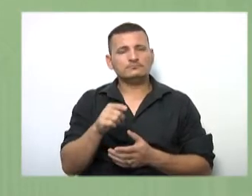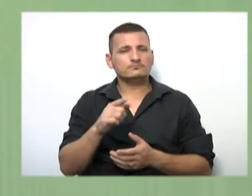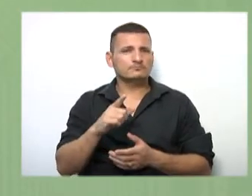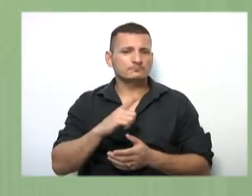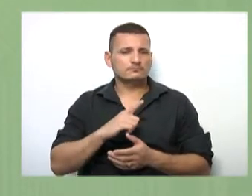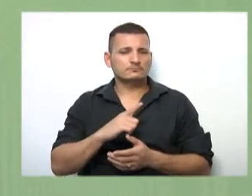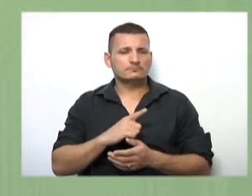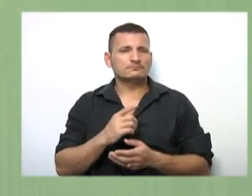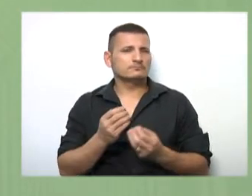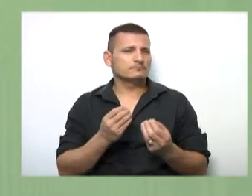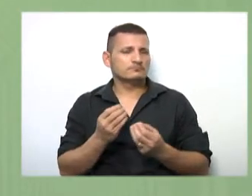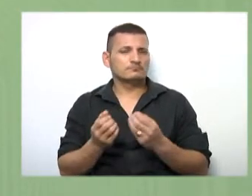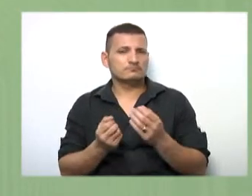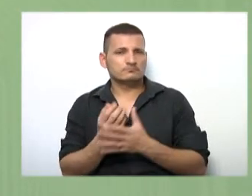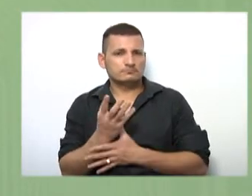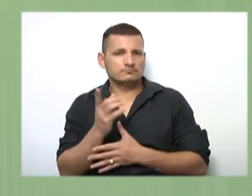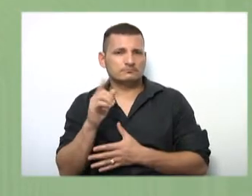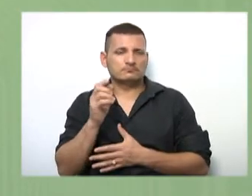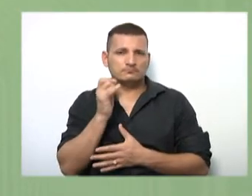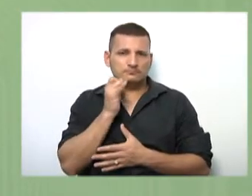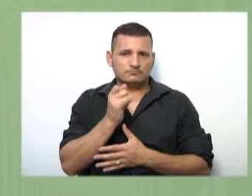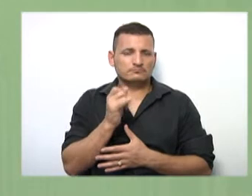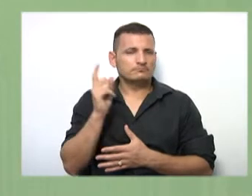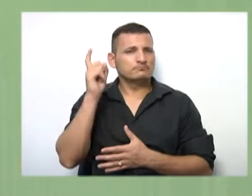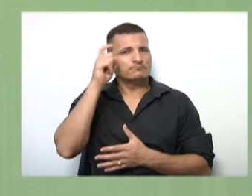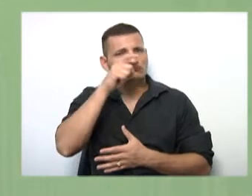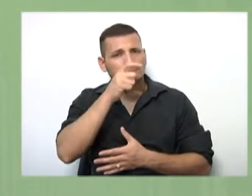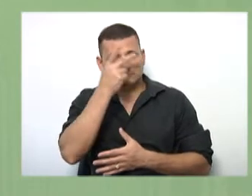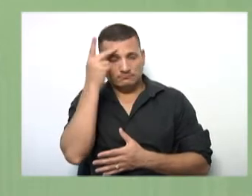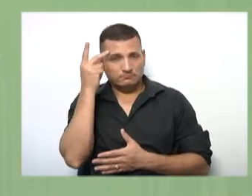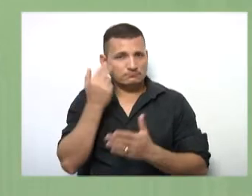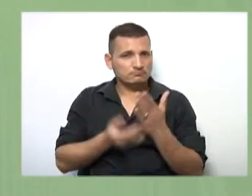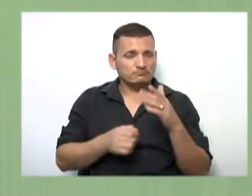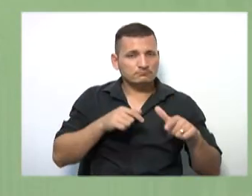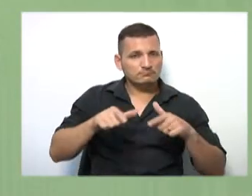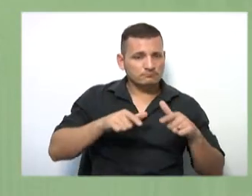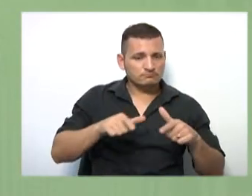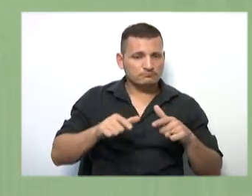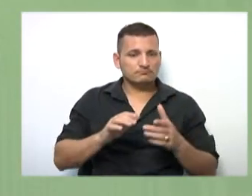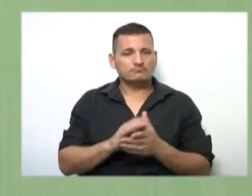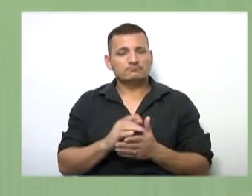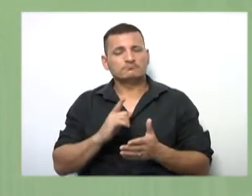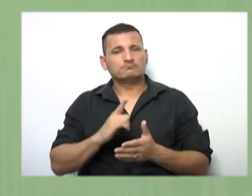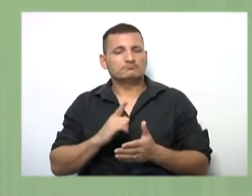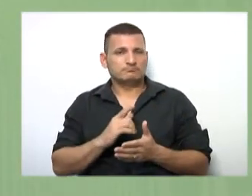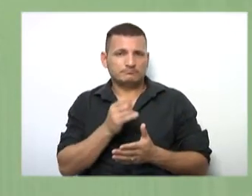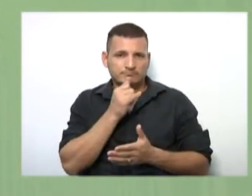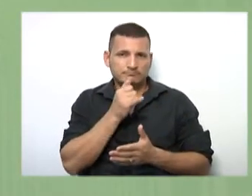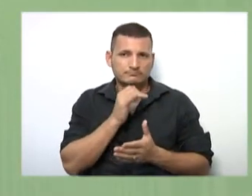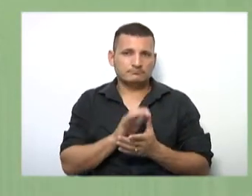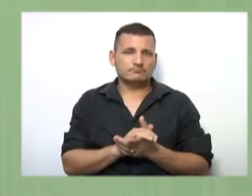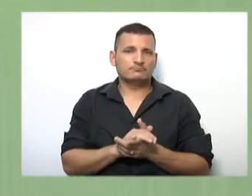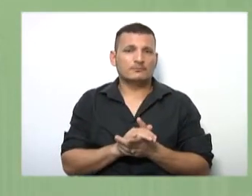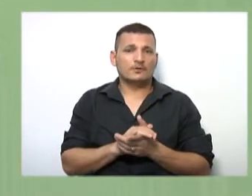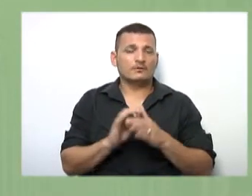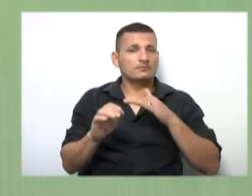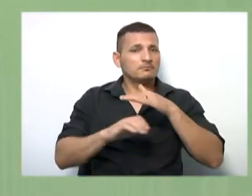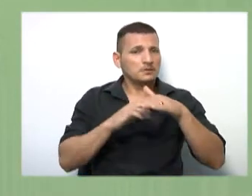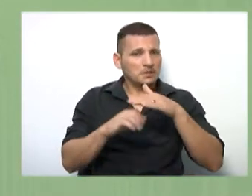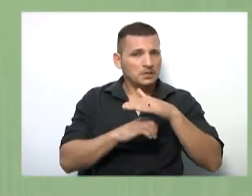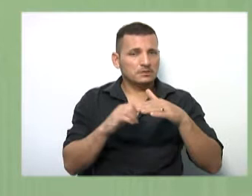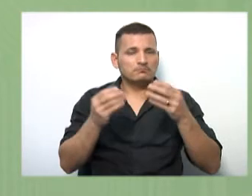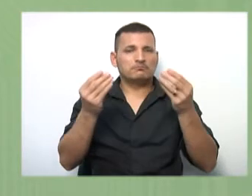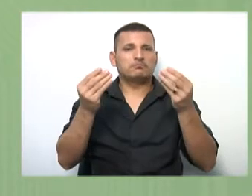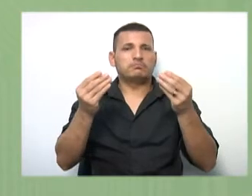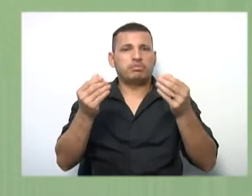das dificuldades relacionadas à perda do emprego. Acontece muito, por exemplo, em caso de falência da empresa, que